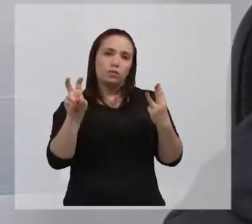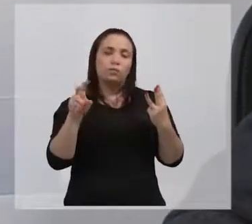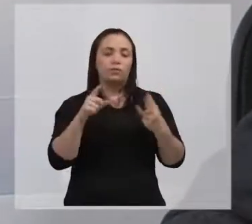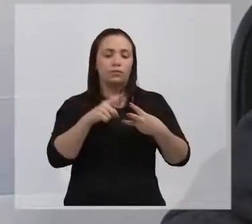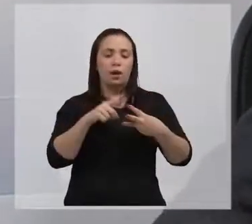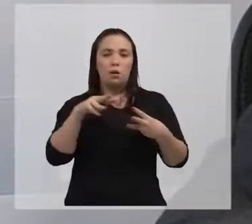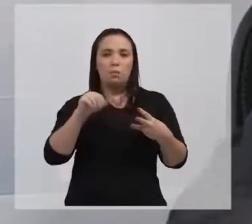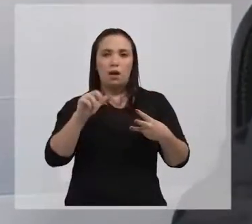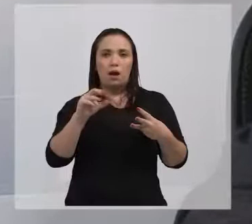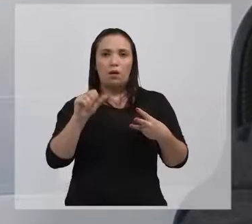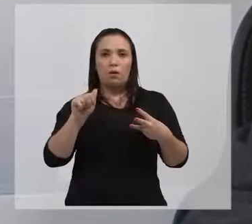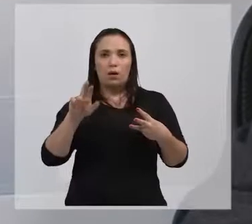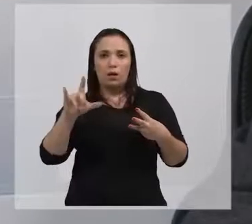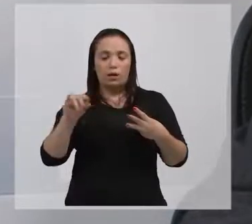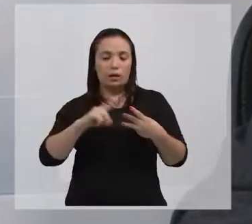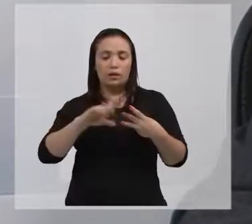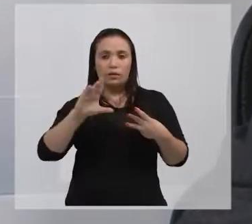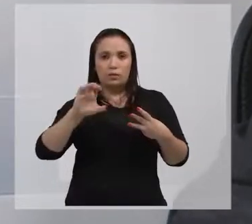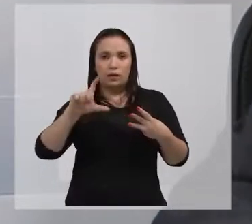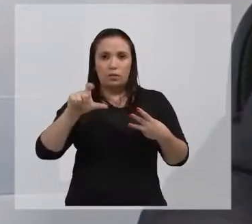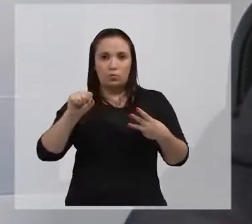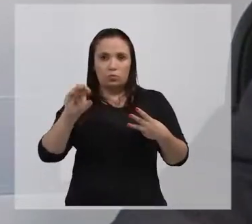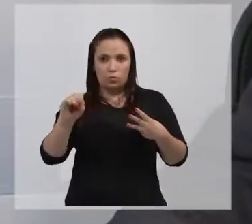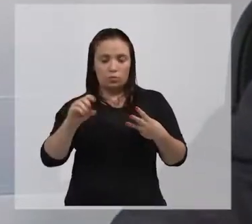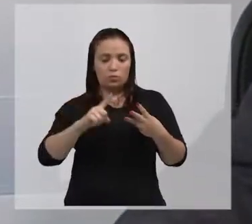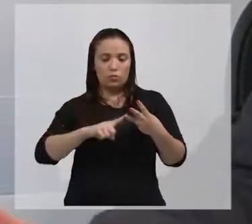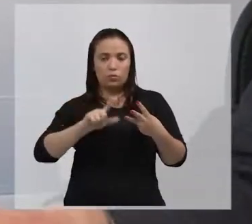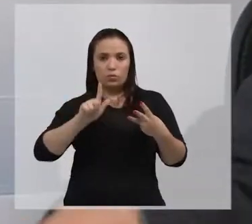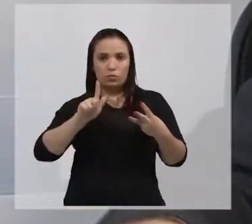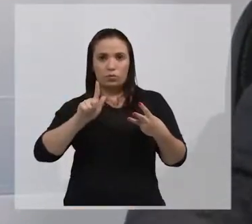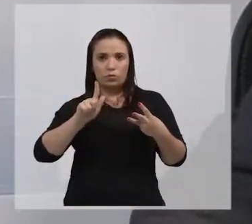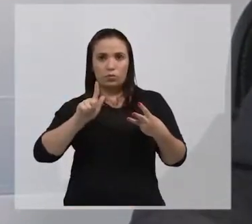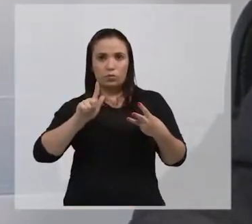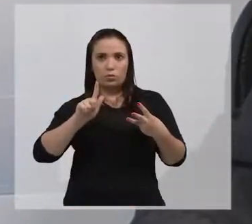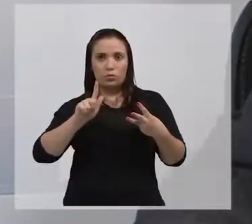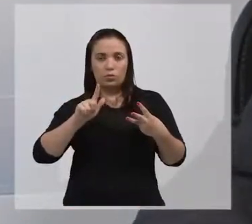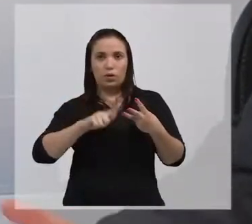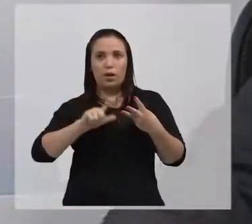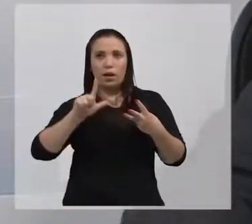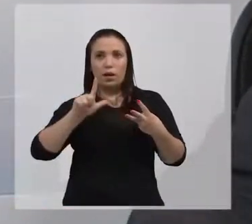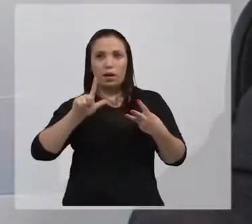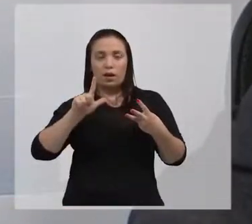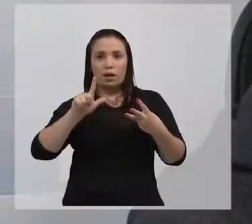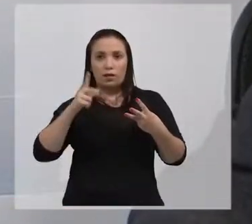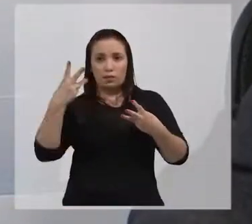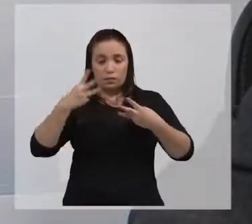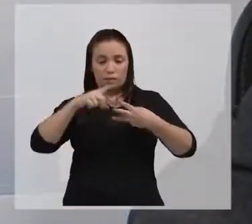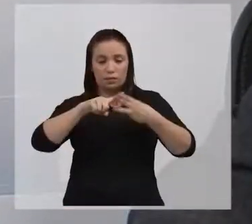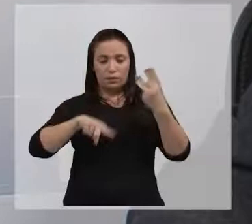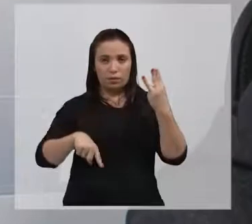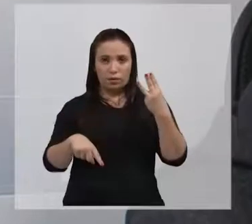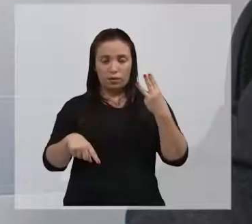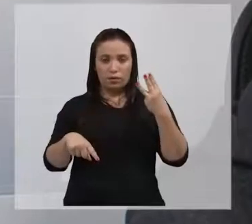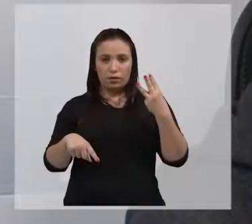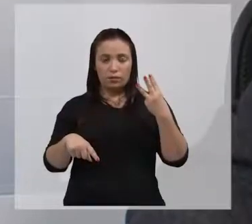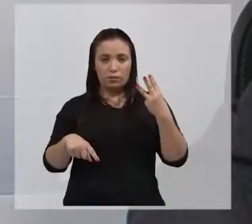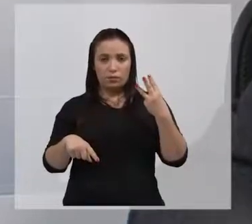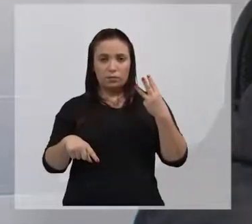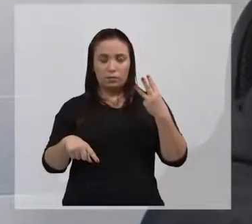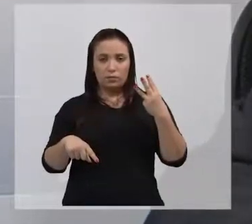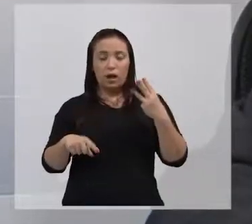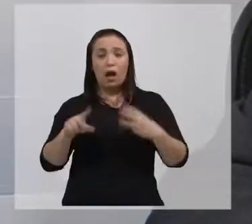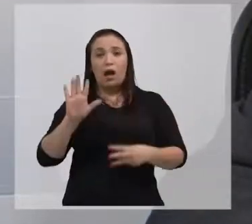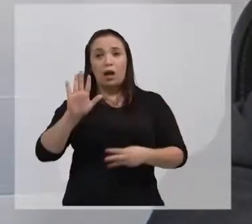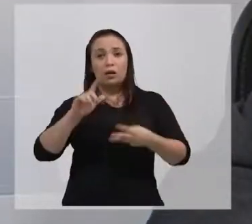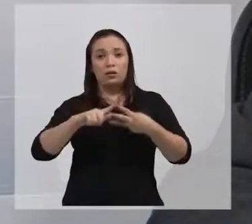Aurélio, Celso Mello e... Gilmar Mendes. Não, Lewandowski. Esses 3, principalmente. E o Gilmar também entrou aí. O